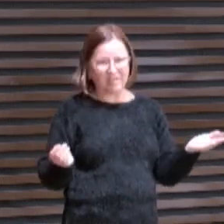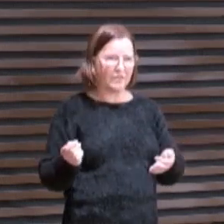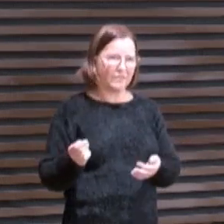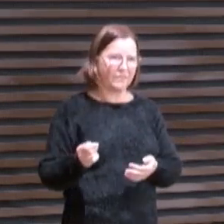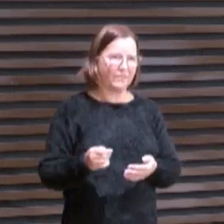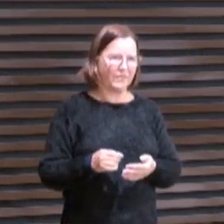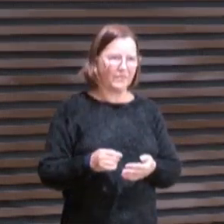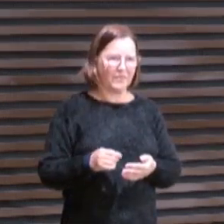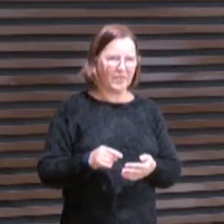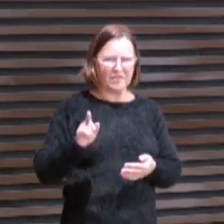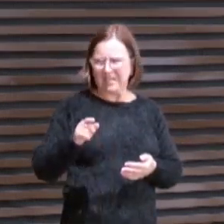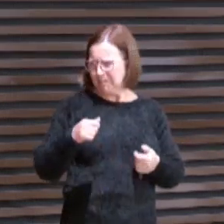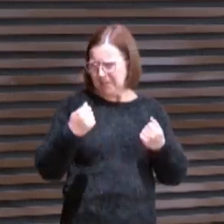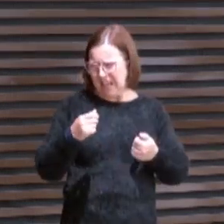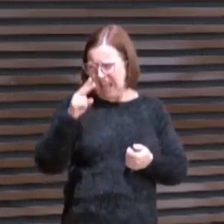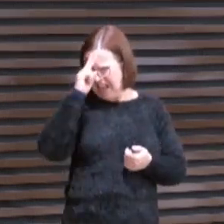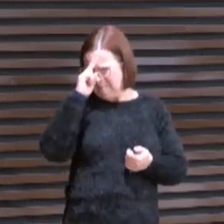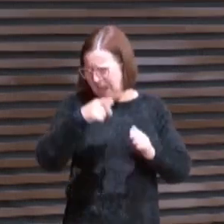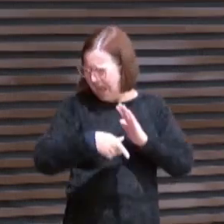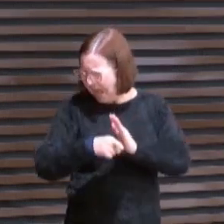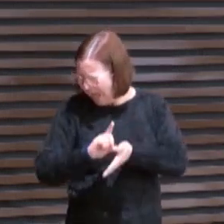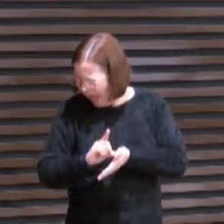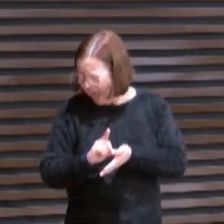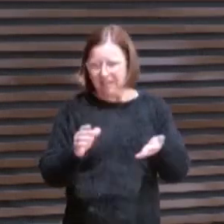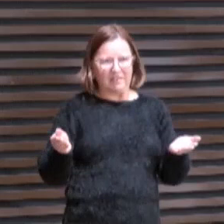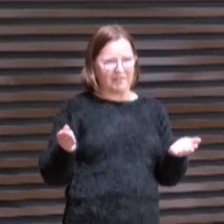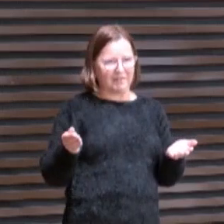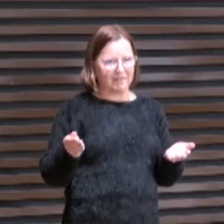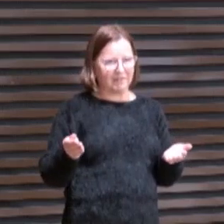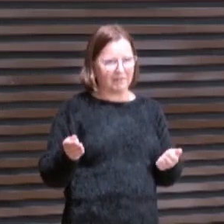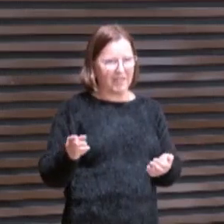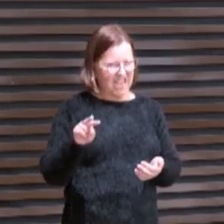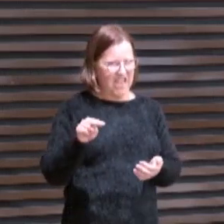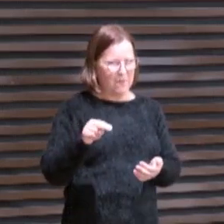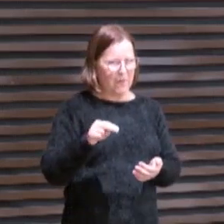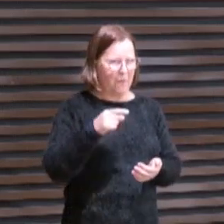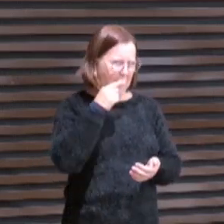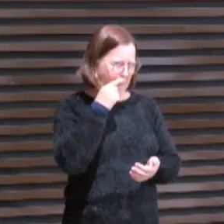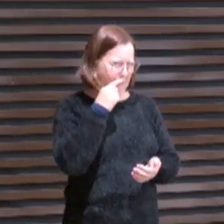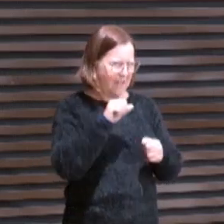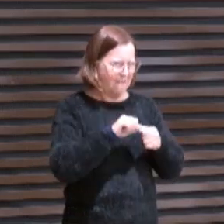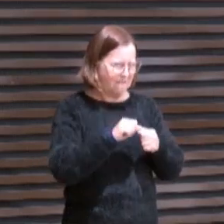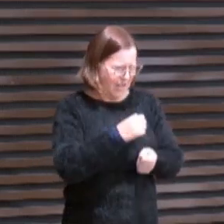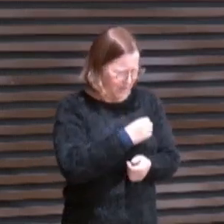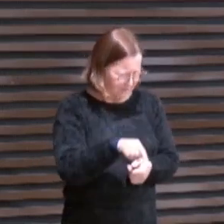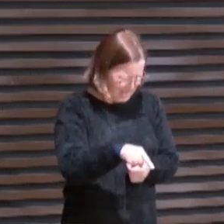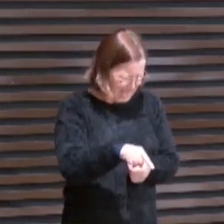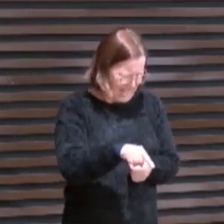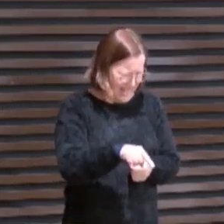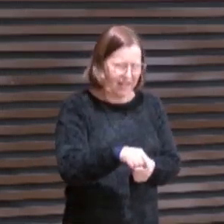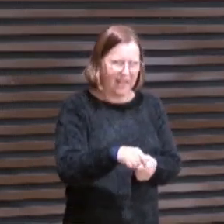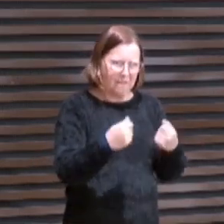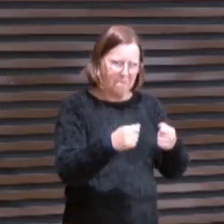Você devia ter se lembrado disso antes. Isso é que pai faz quando o filho desobedece. Sempre bota